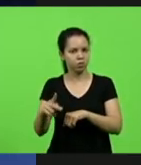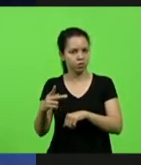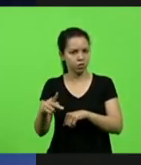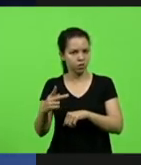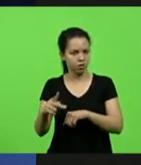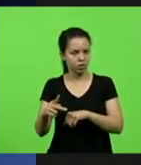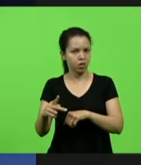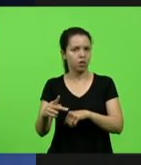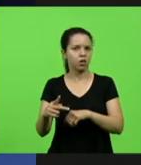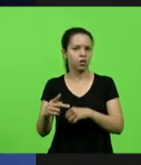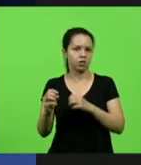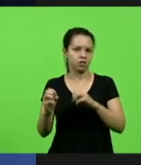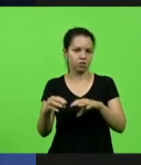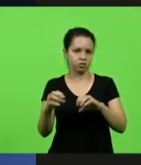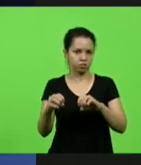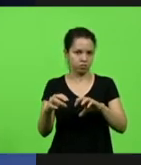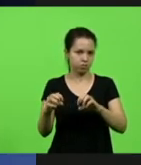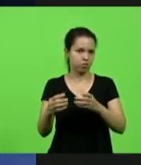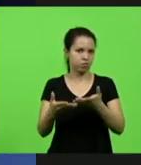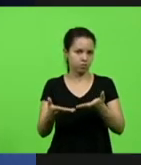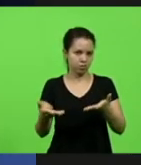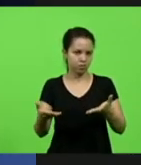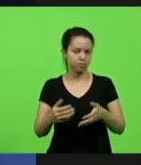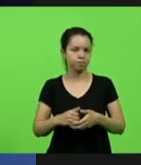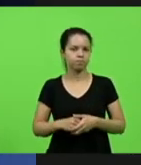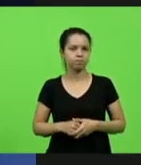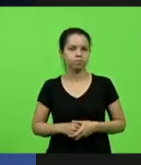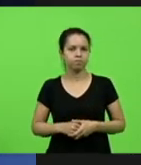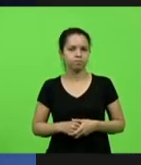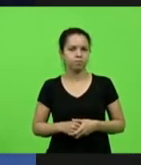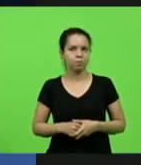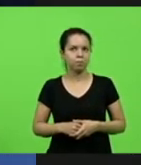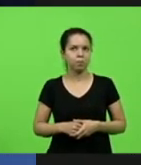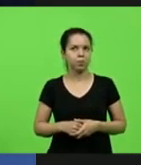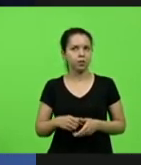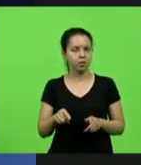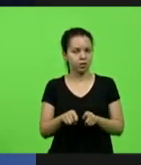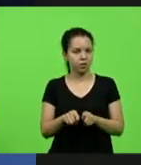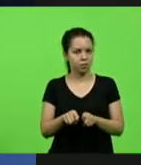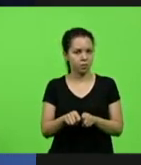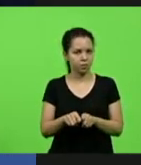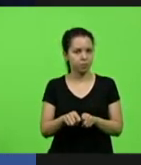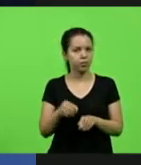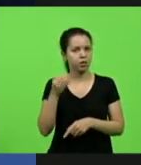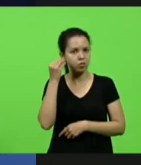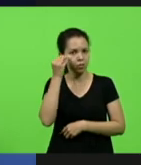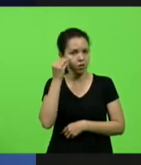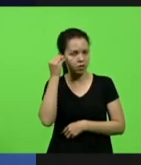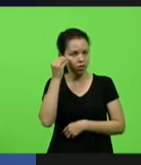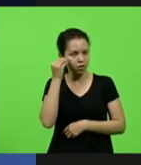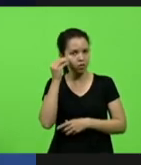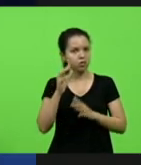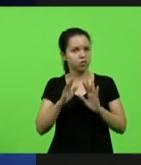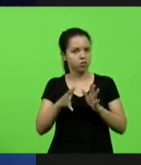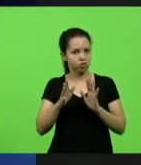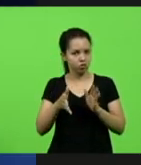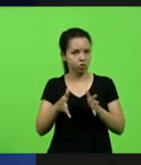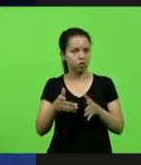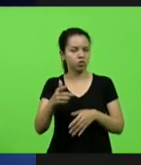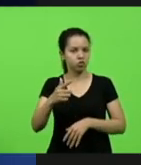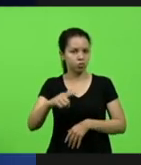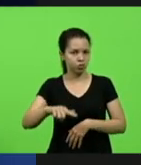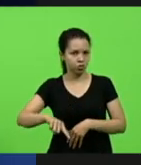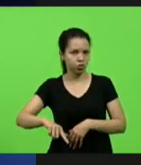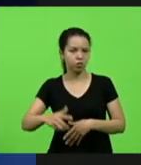esse ensino. E sem dizer que a experiência já foi, quero ser repetitivo